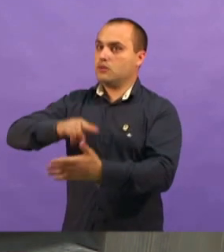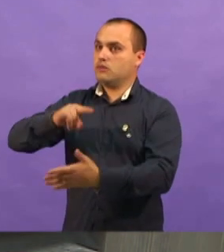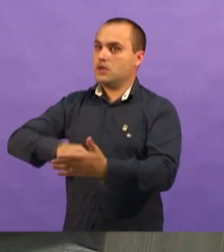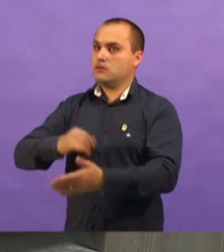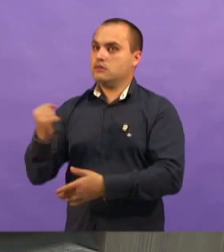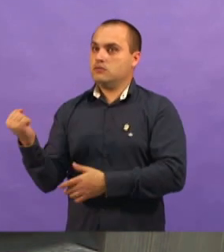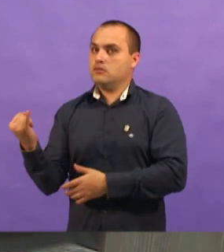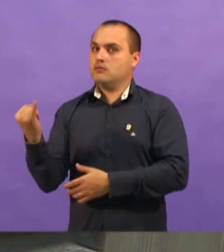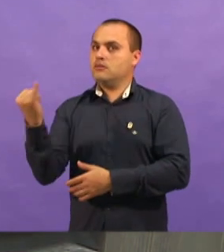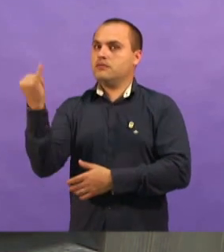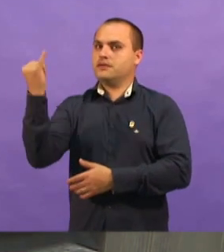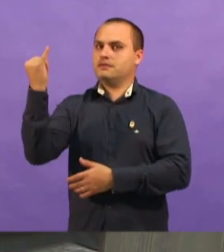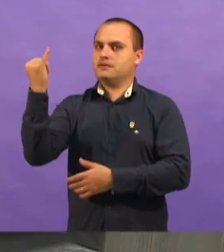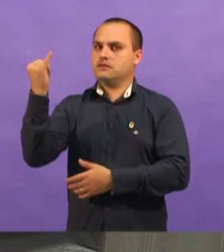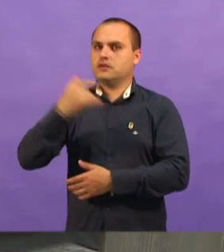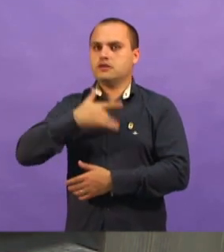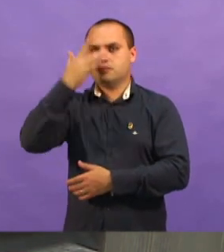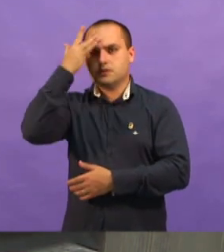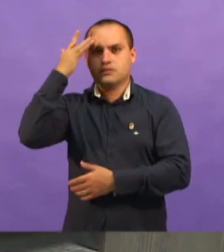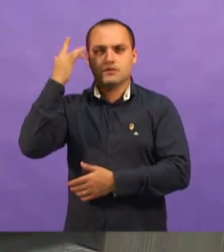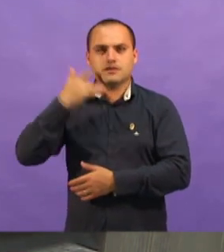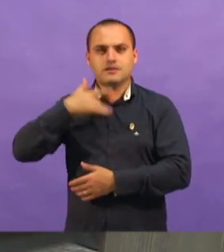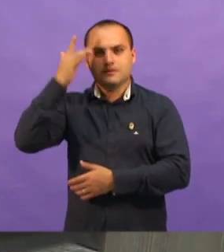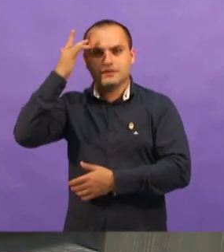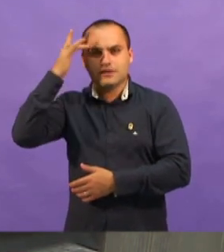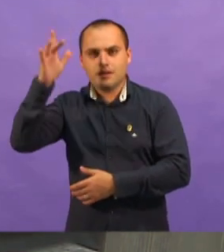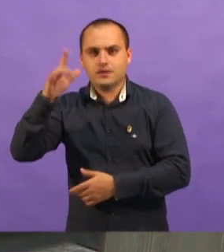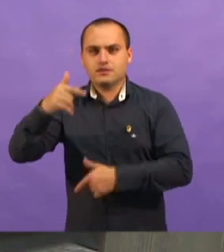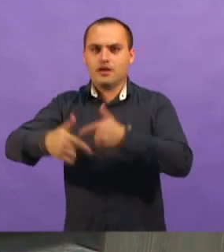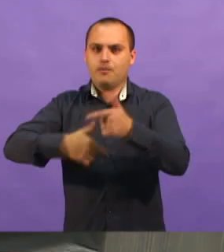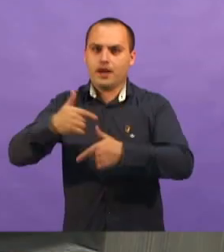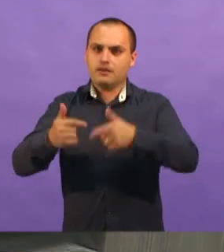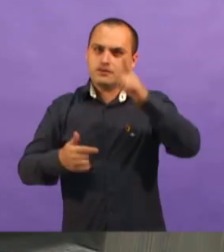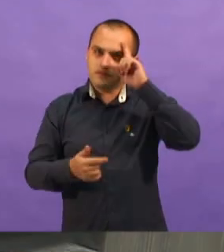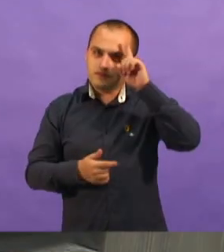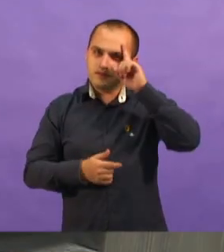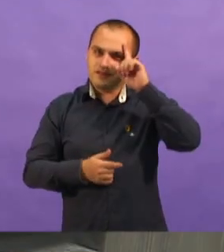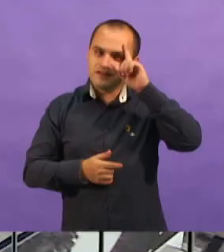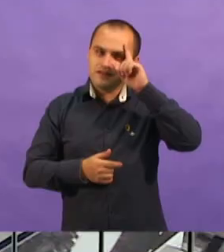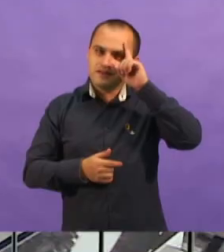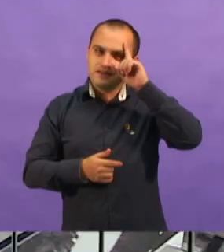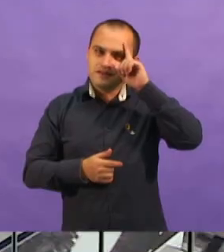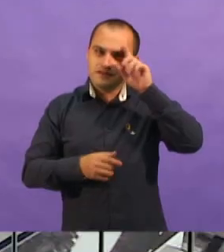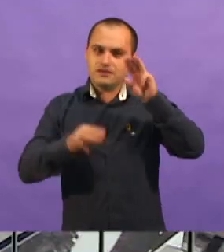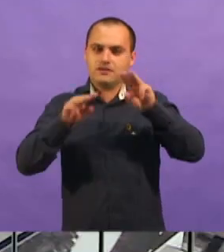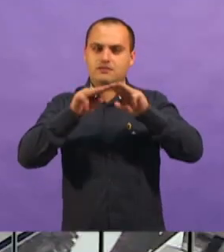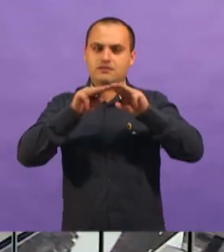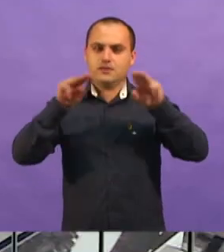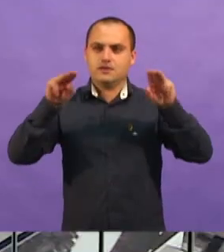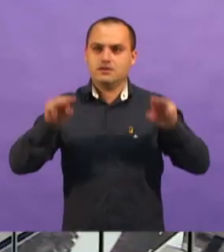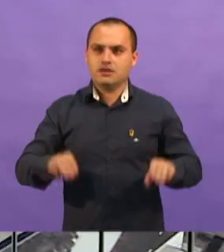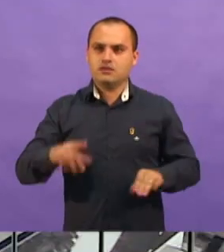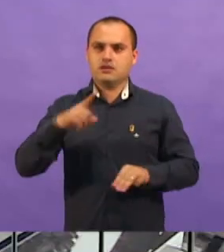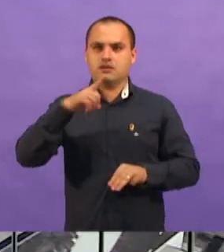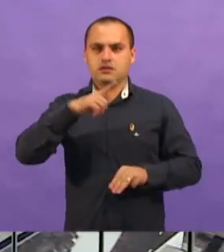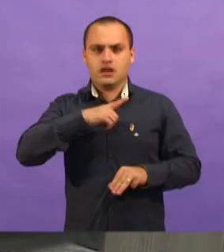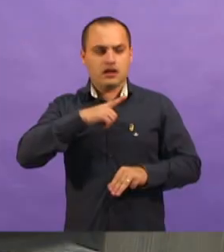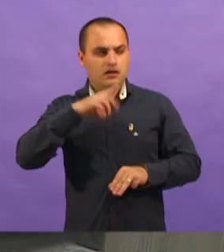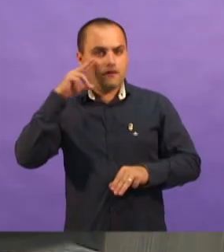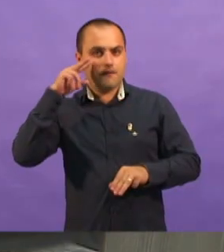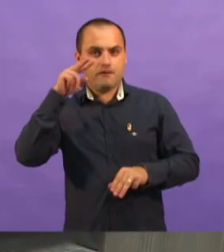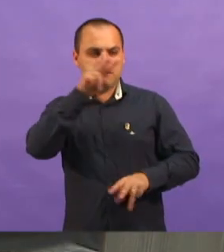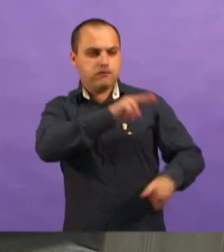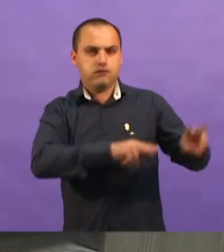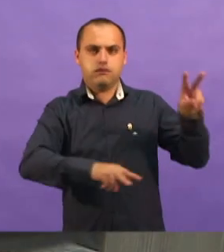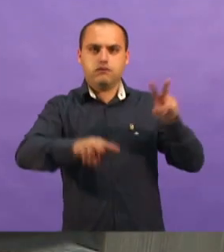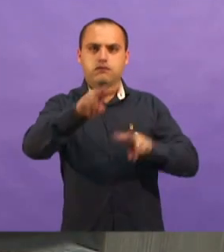Então, as pessoas não têm ideia do nosso trabalho, do nosso dia a dia ali, né? O museu tem uma visibilidade diferente, ele é o